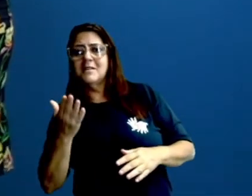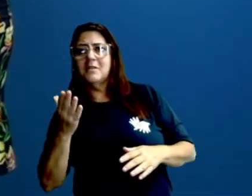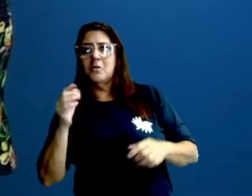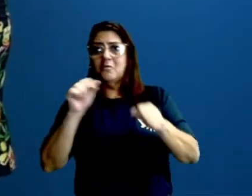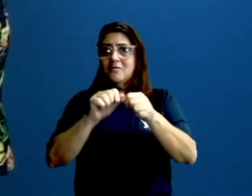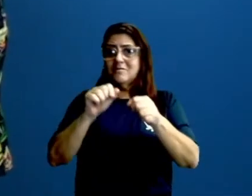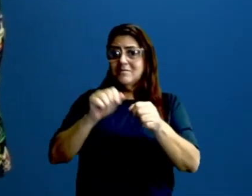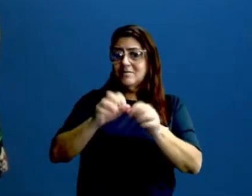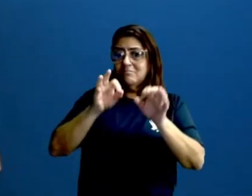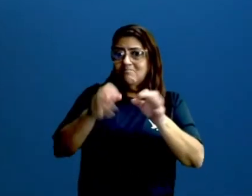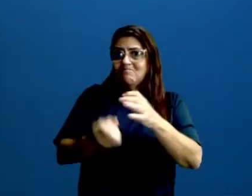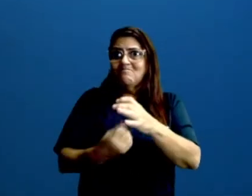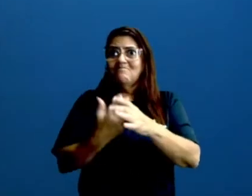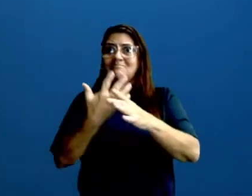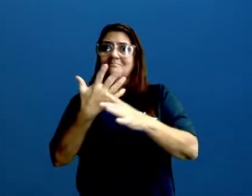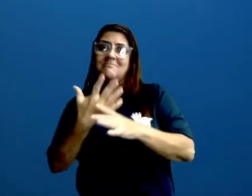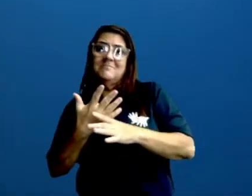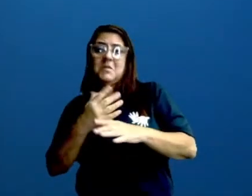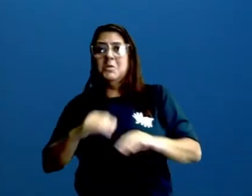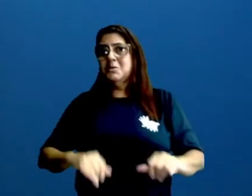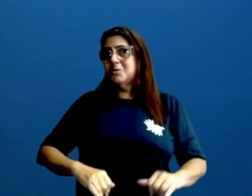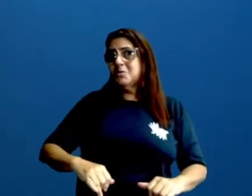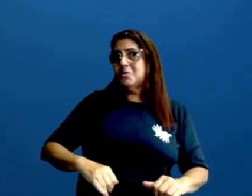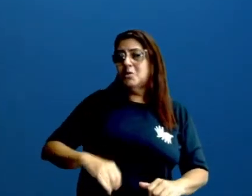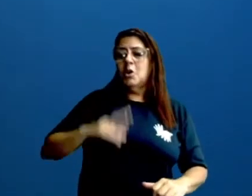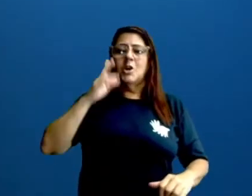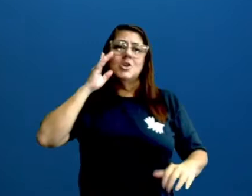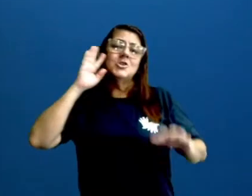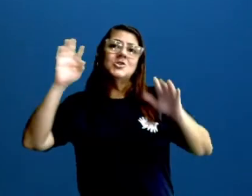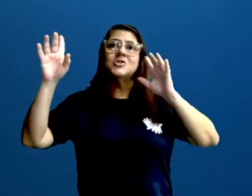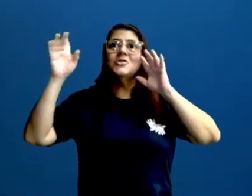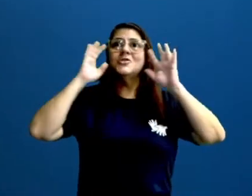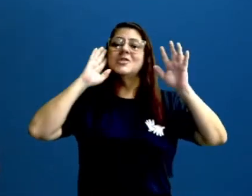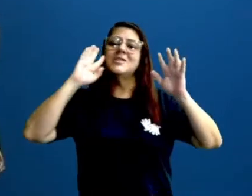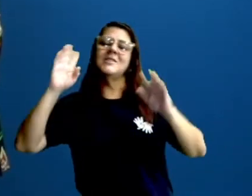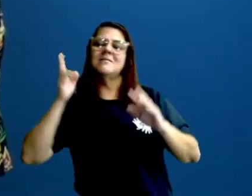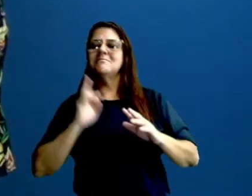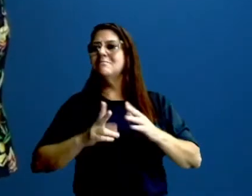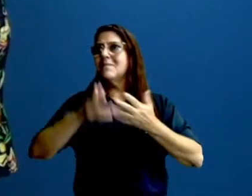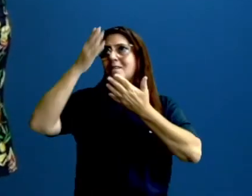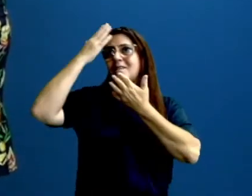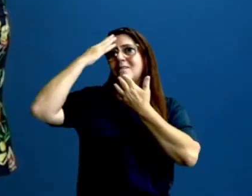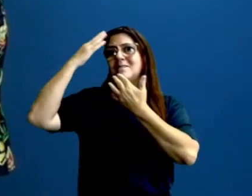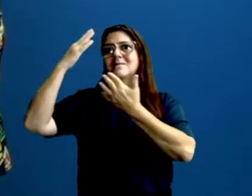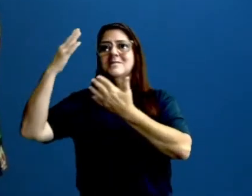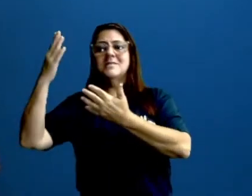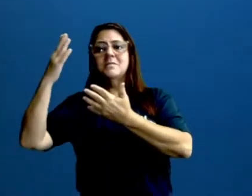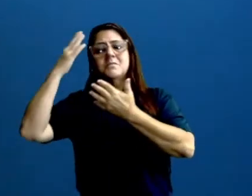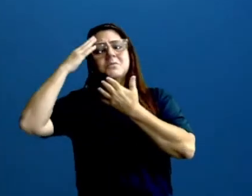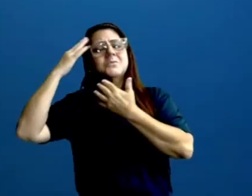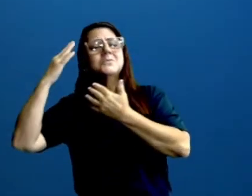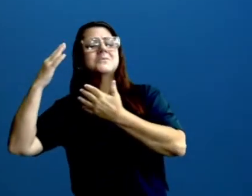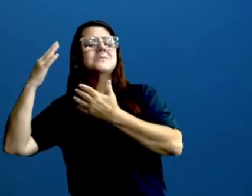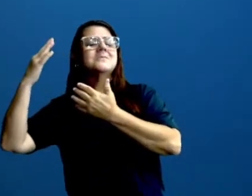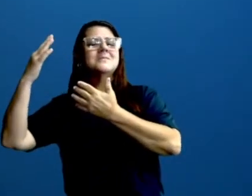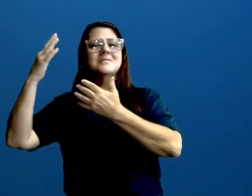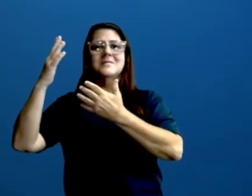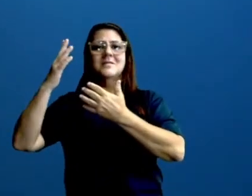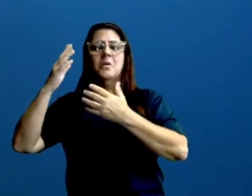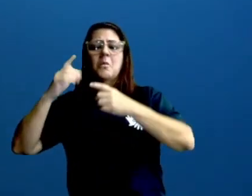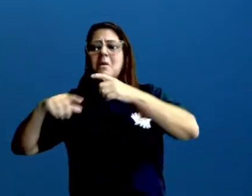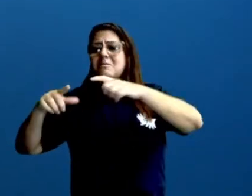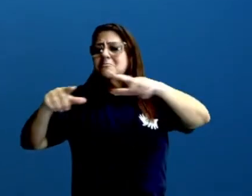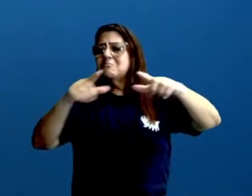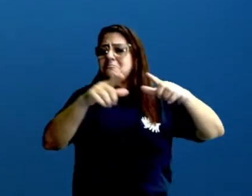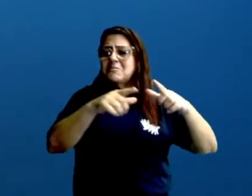nem sempre será sofrer. Sonhe sempre e seja grato pelo sonho que já tem. Repare cada detalhe